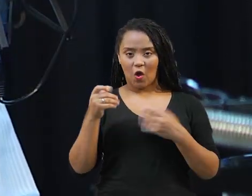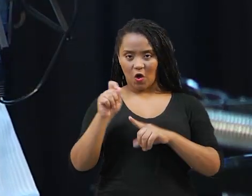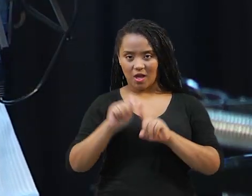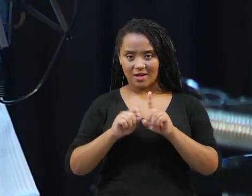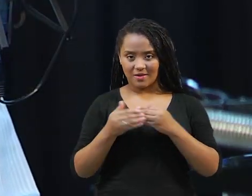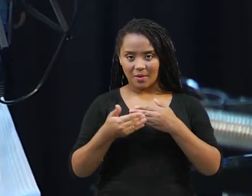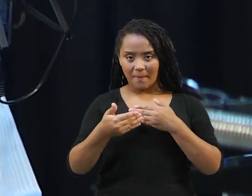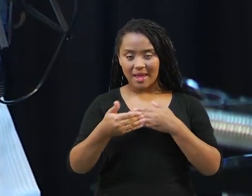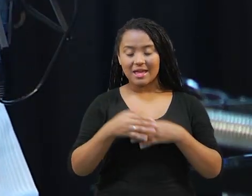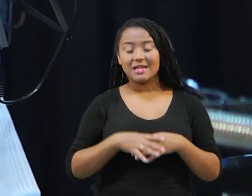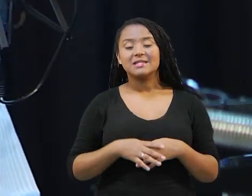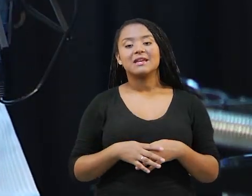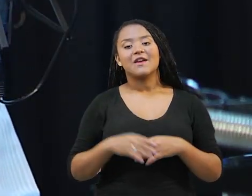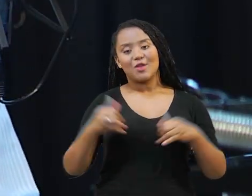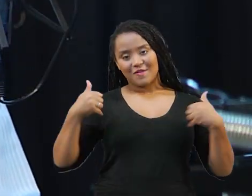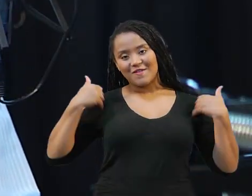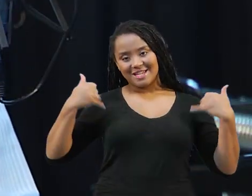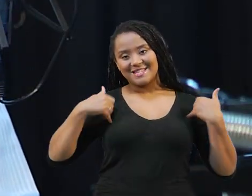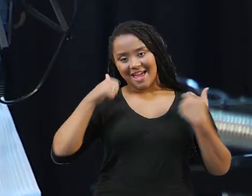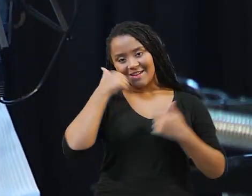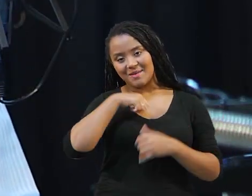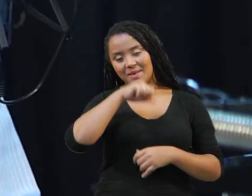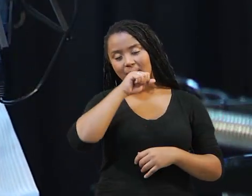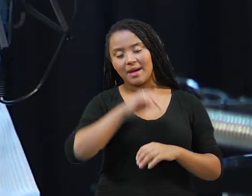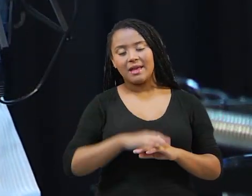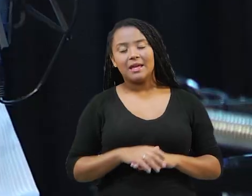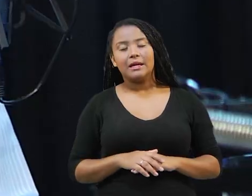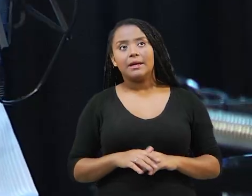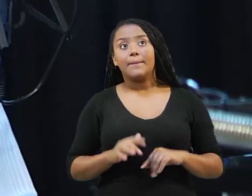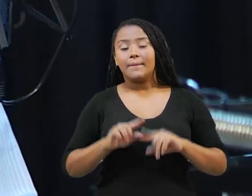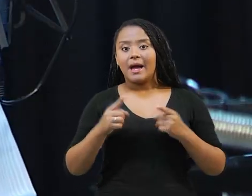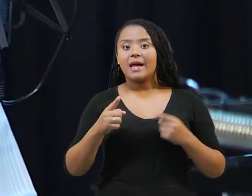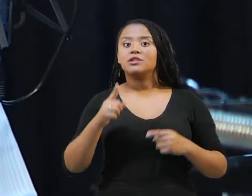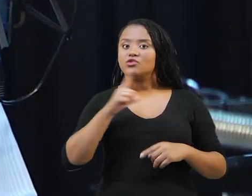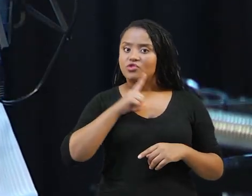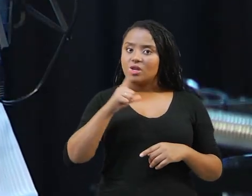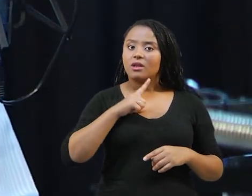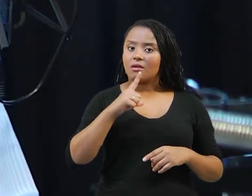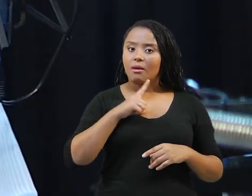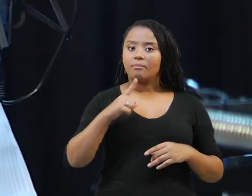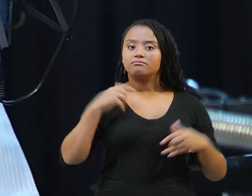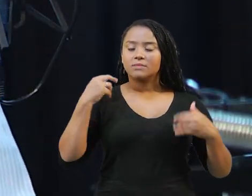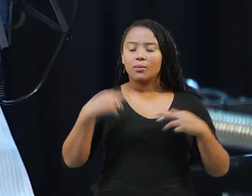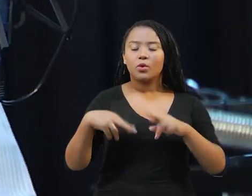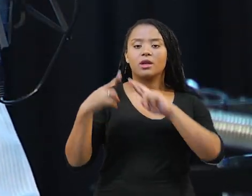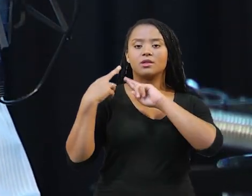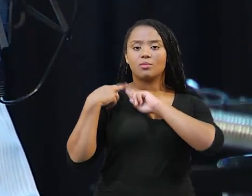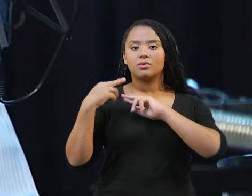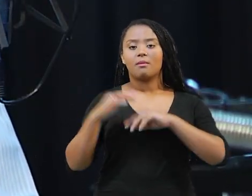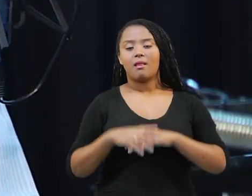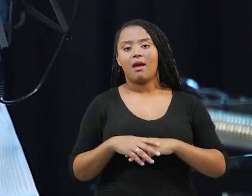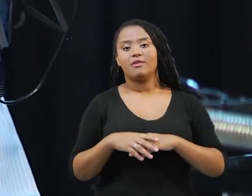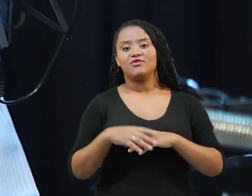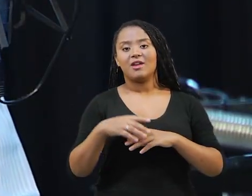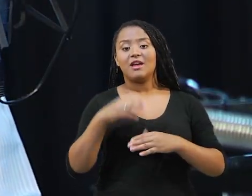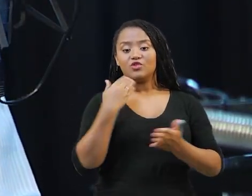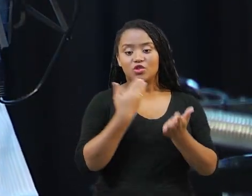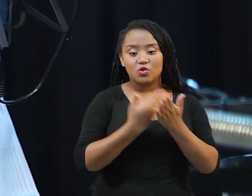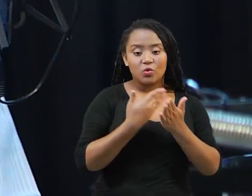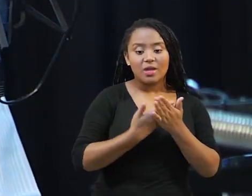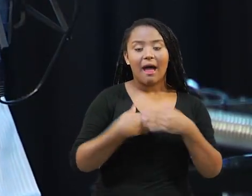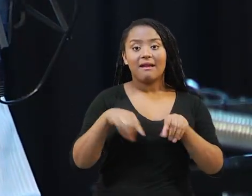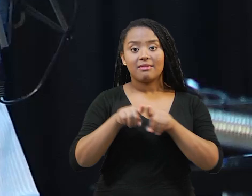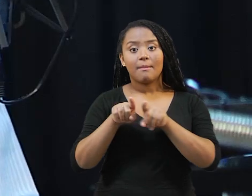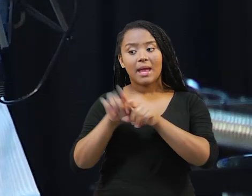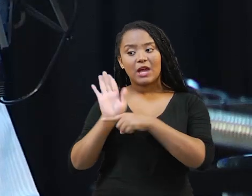responsabilidade. Então a gente, além de estudar, tinha a responsabilidade também de ajudar os irmãos, né, a estudar, e o objetivo era aquilo.